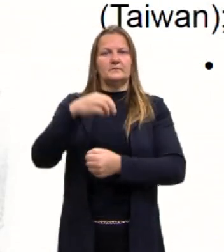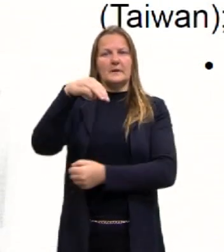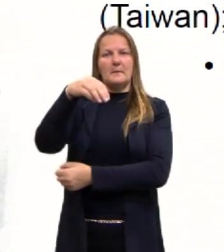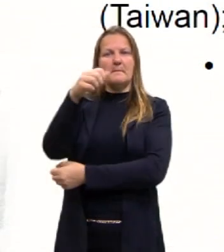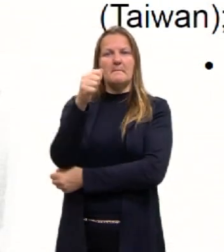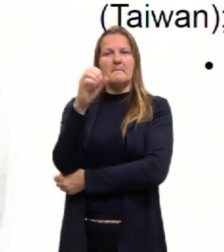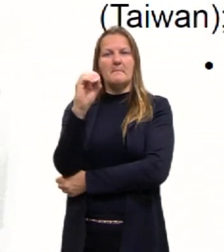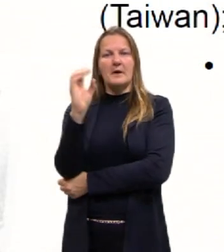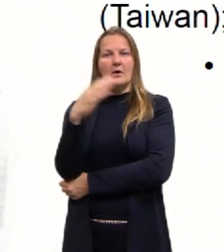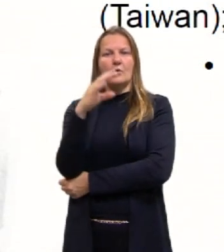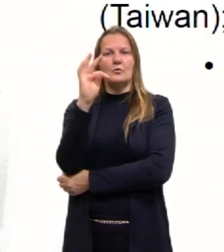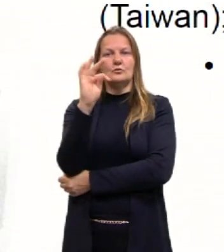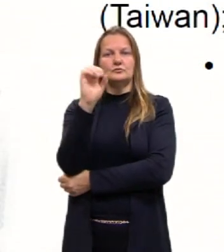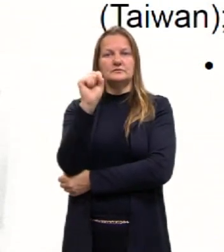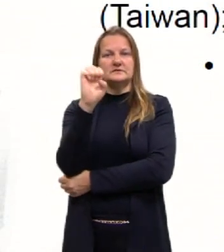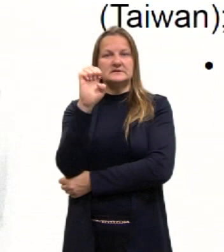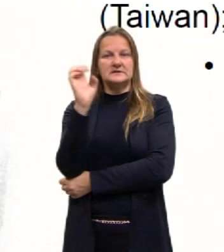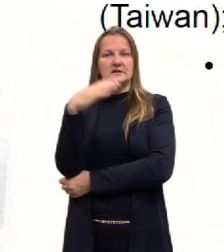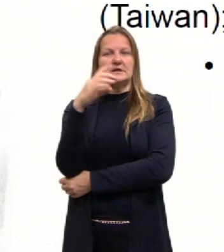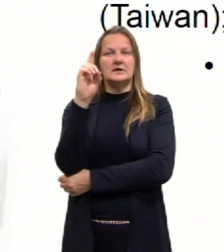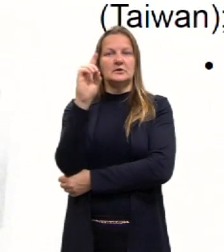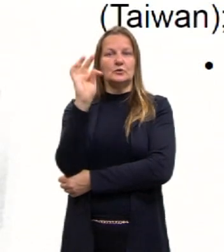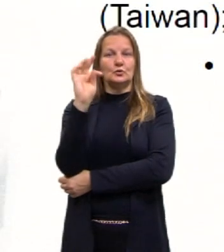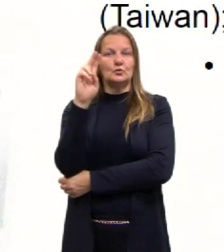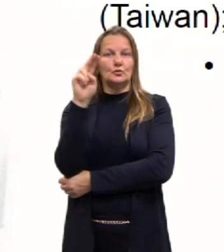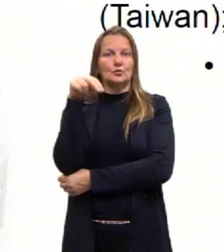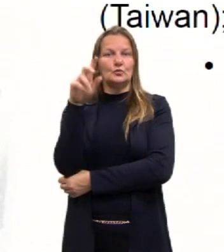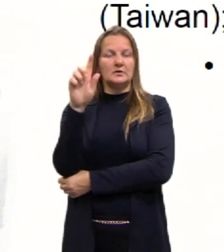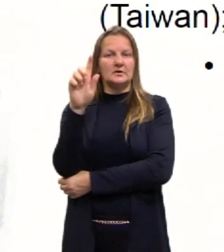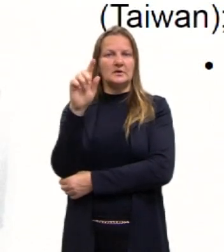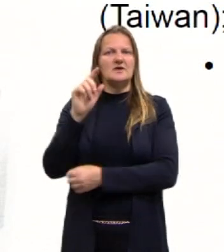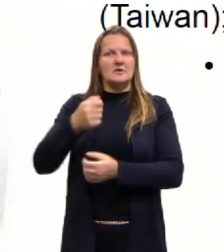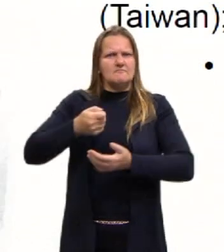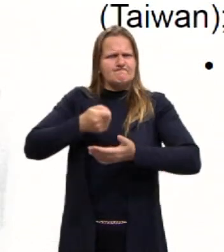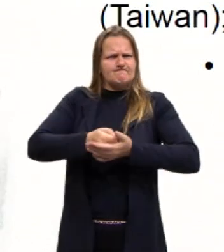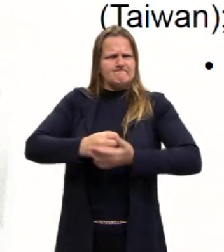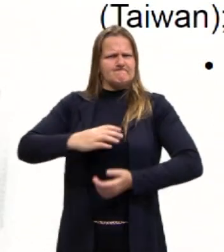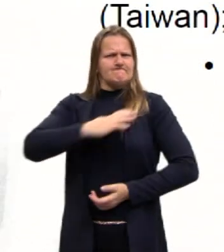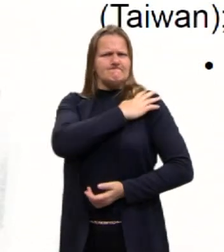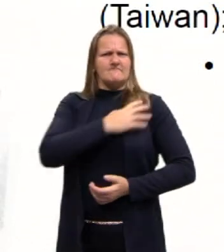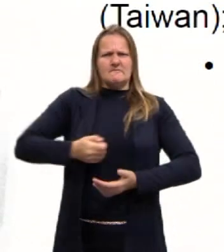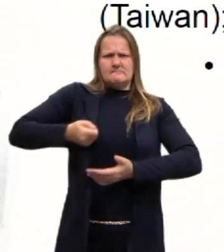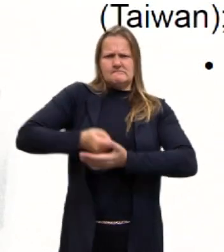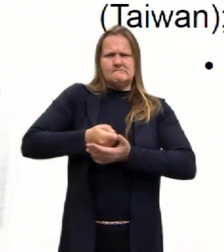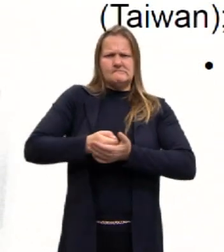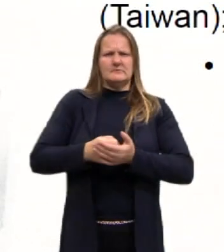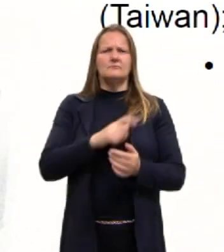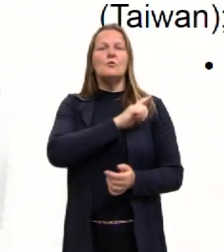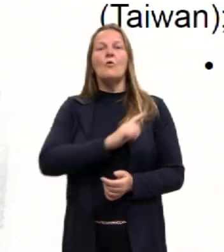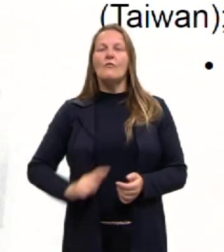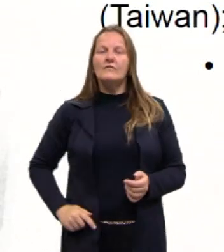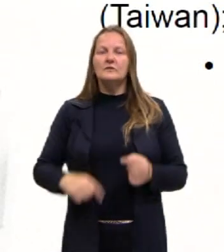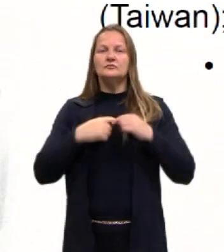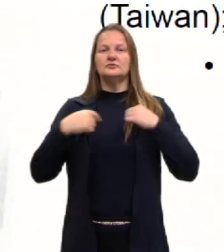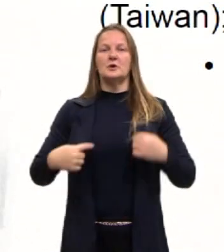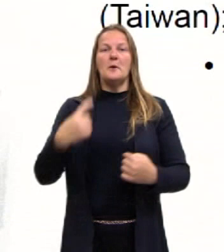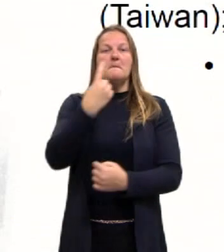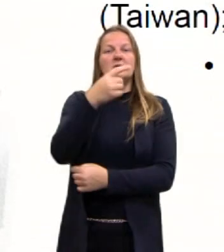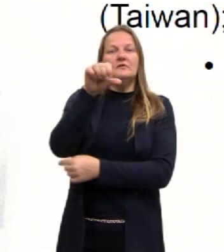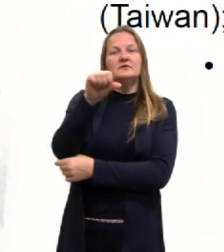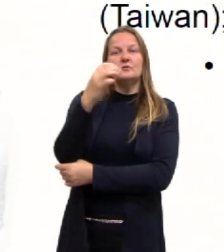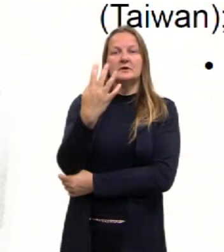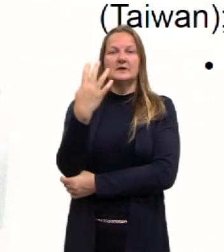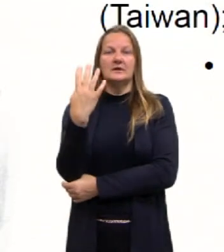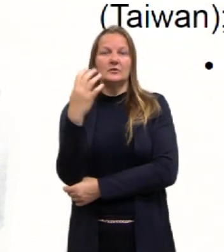setung que vai virar um ditador e vai dominar aí vai governar a China de 1949